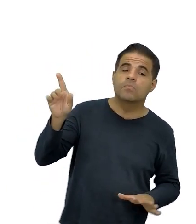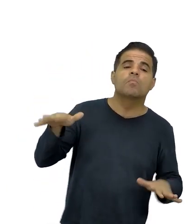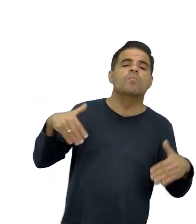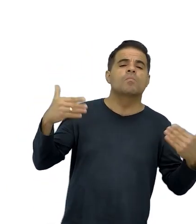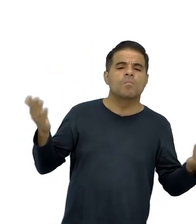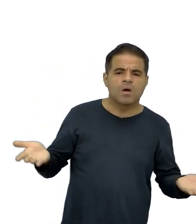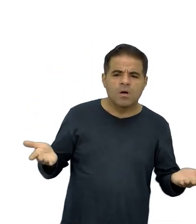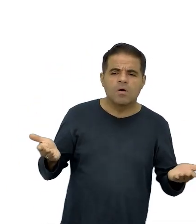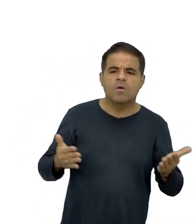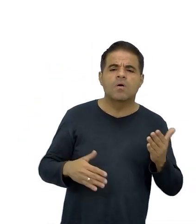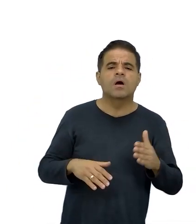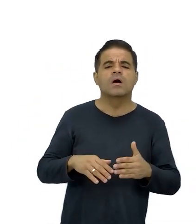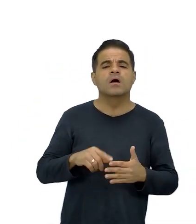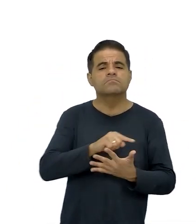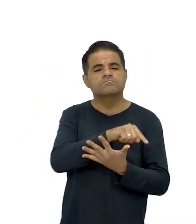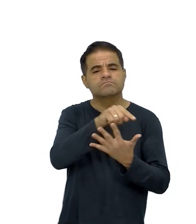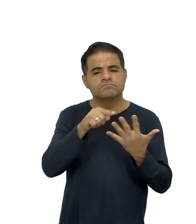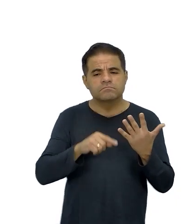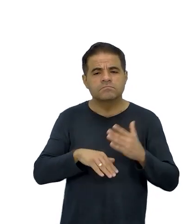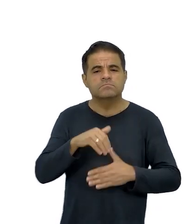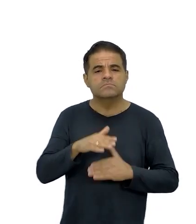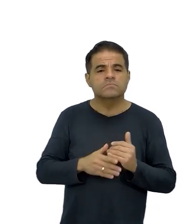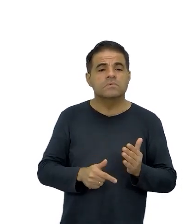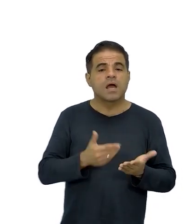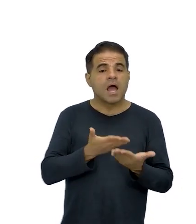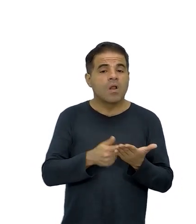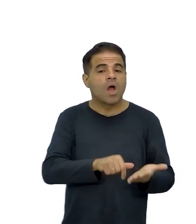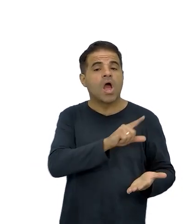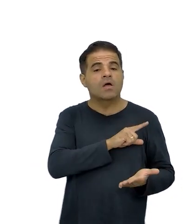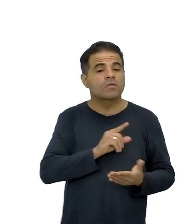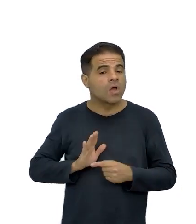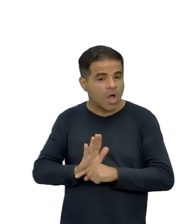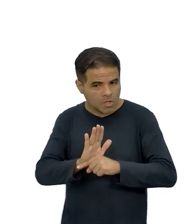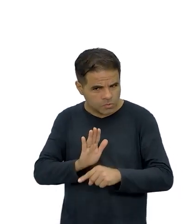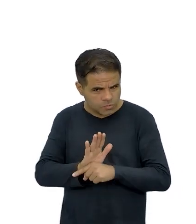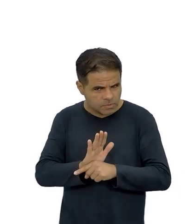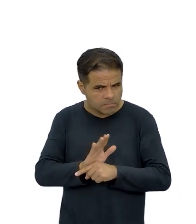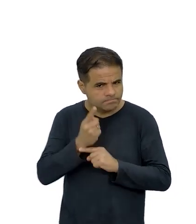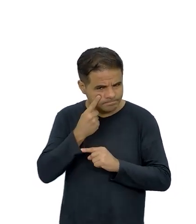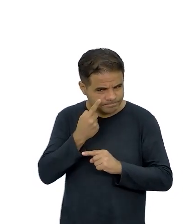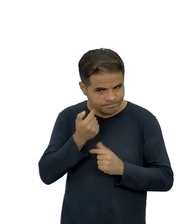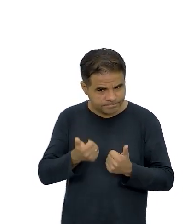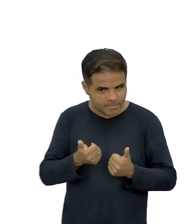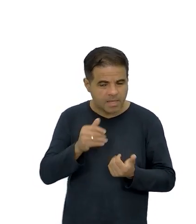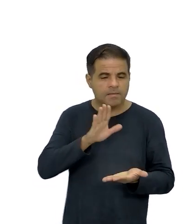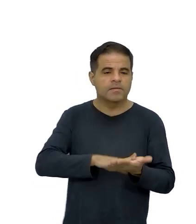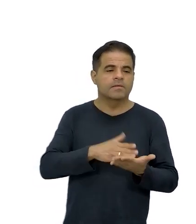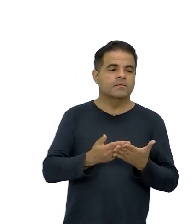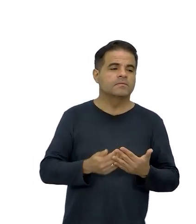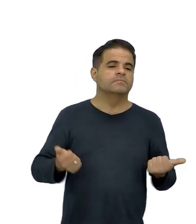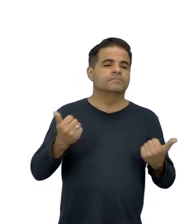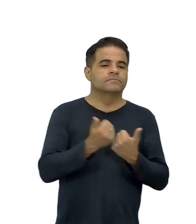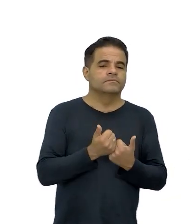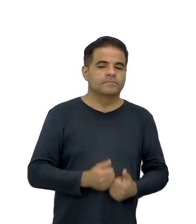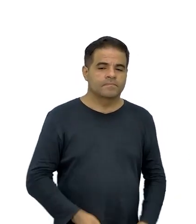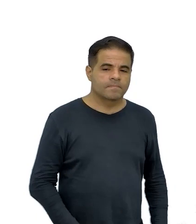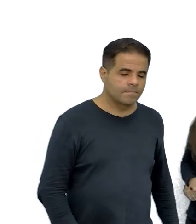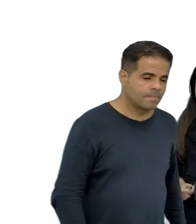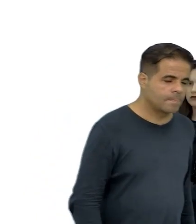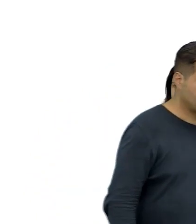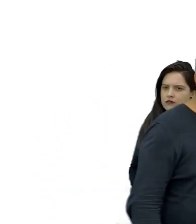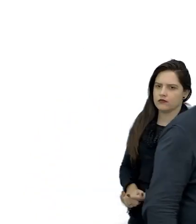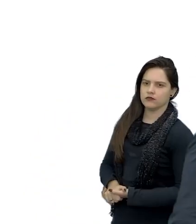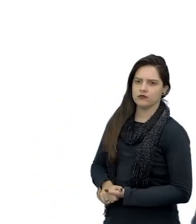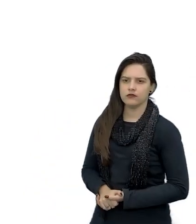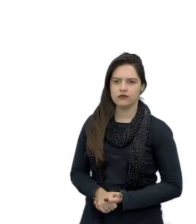Qual habilidade ou quais a aula anterior favorece? Aqui nós temos uma que está aí com